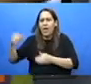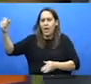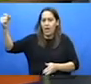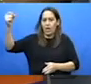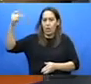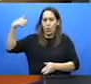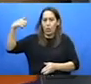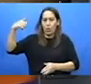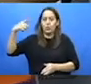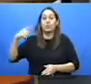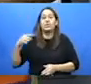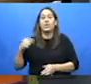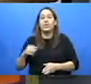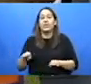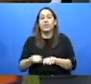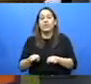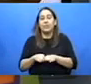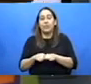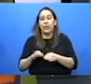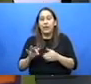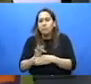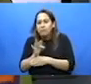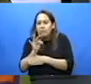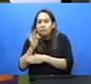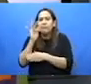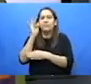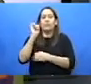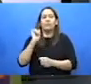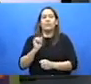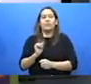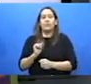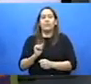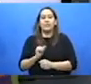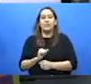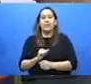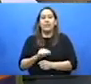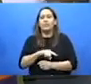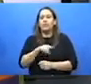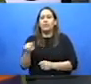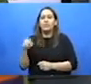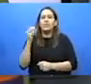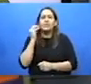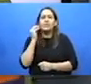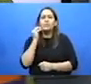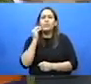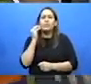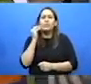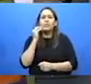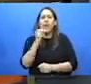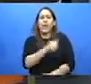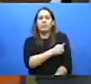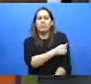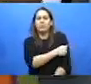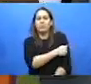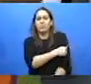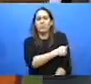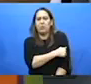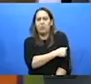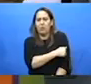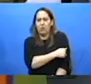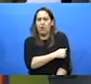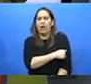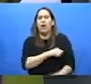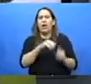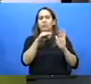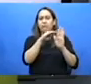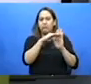as plantas. Lembra lá na aula de português que vocês viram sobre experimentos, que tem etapas? Então,